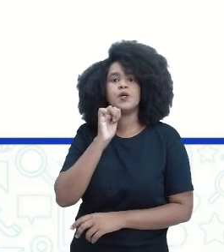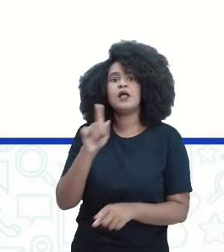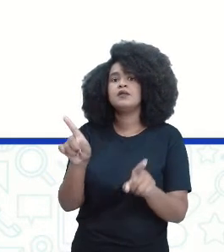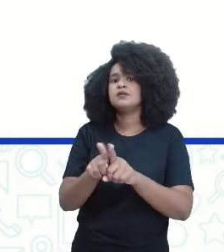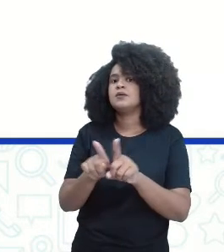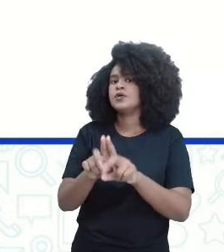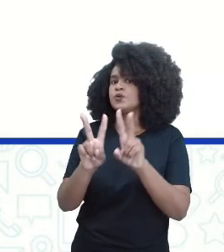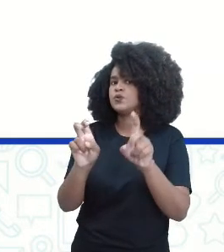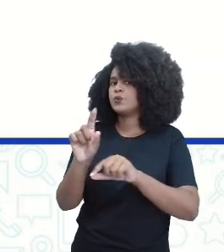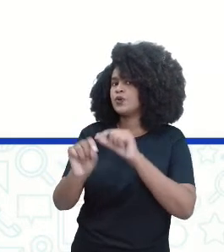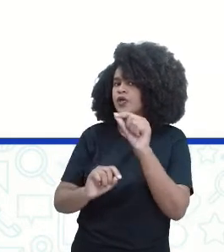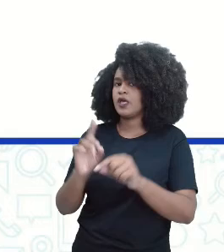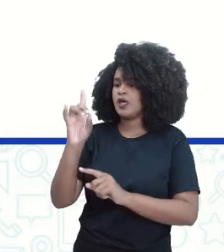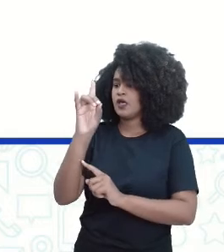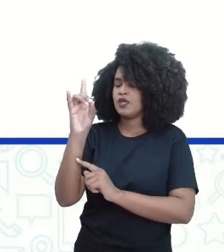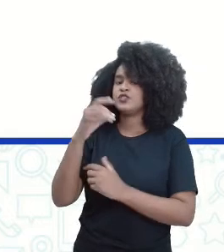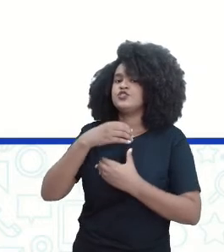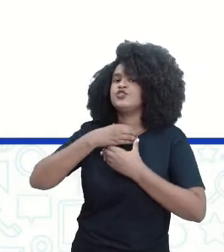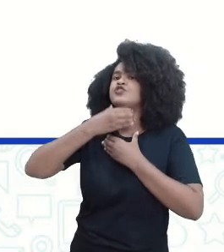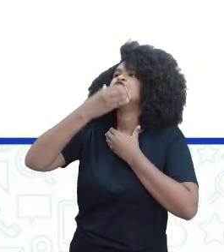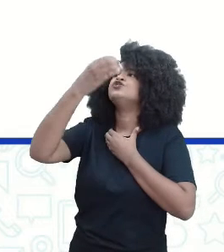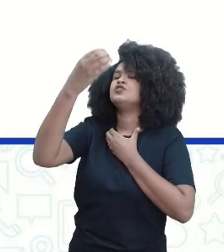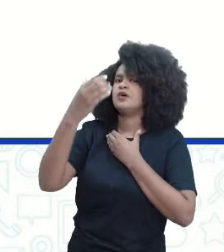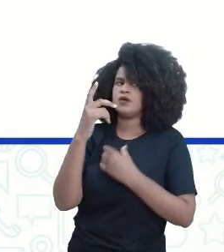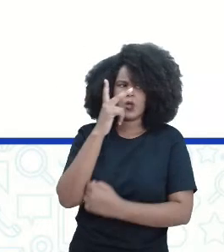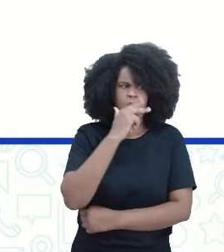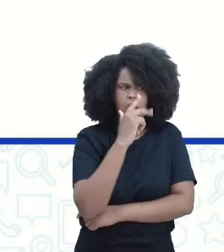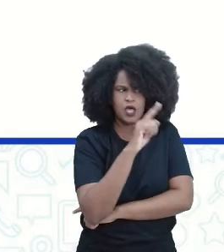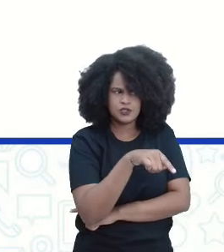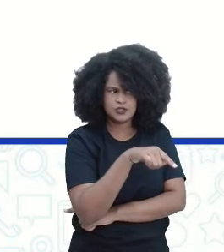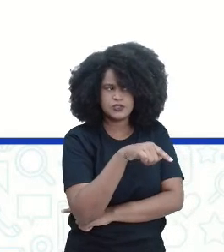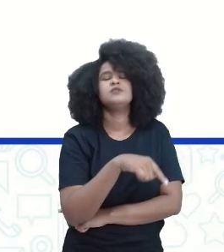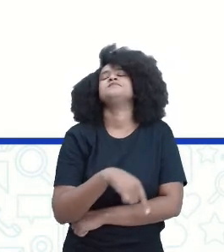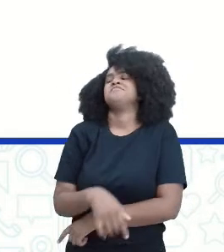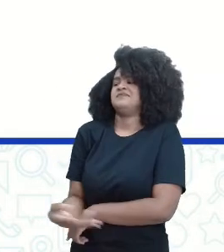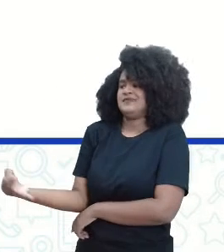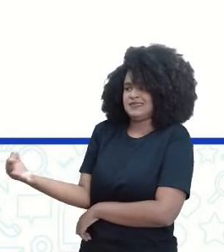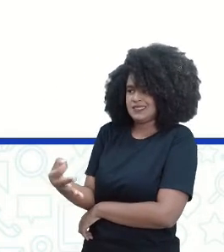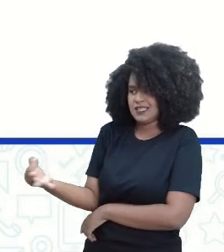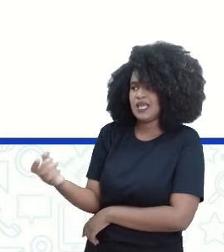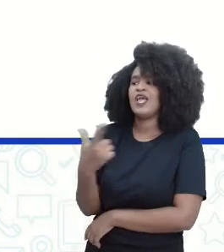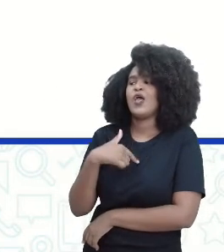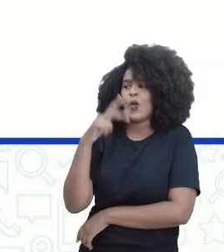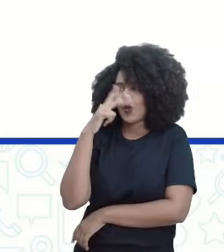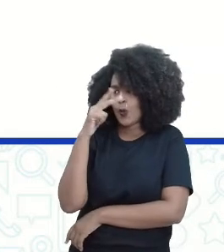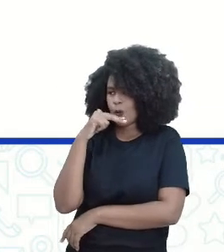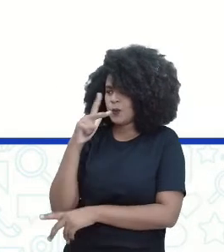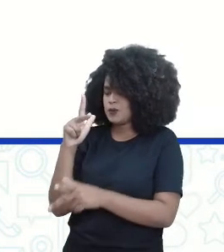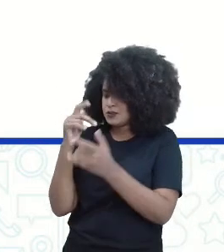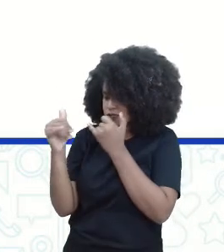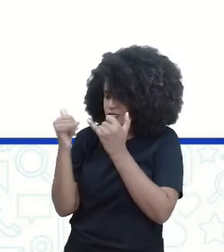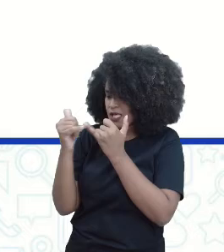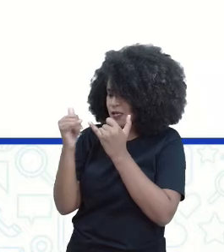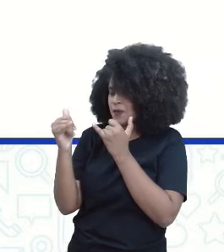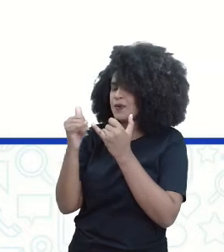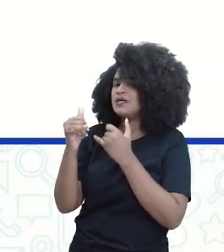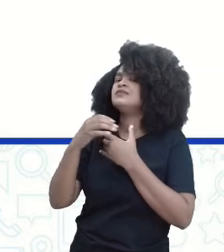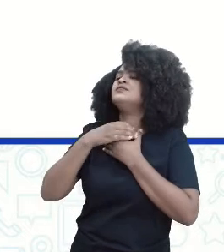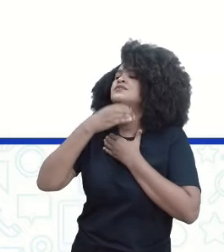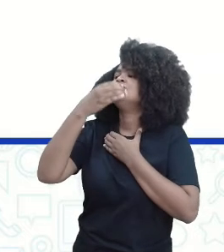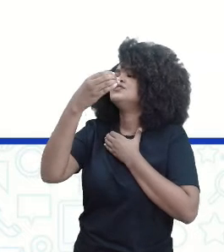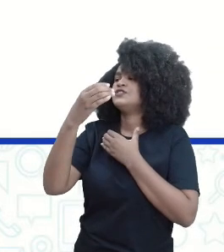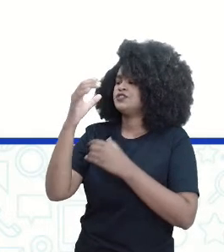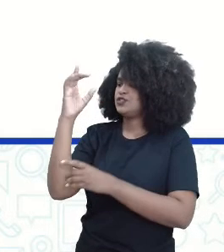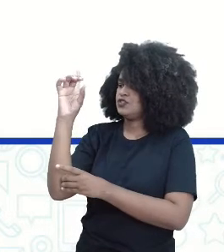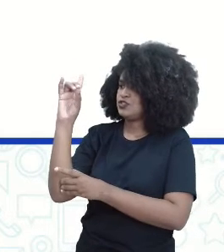também com aquela girafa. Tu não acha não, professora? Com certeza. Eu acho que tem a ver com a história da girafa também, hein, Pedro? O que é que tu